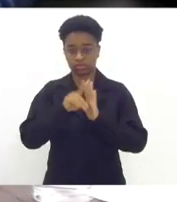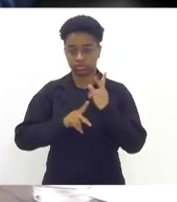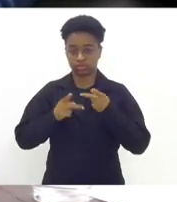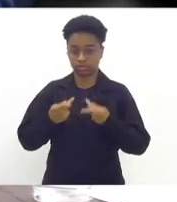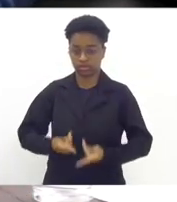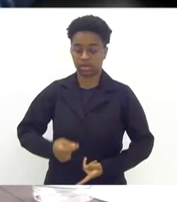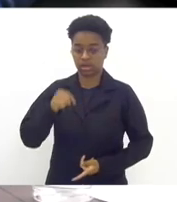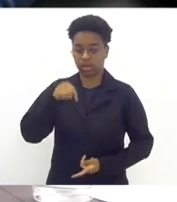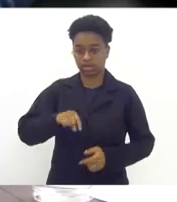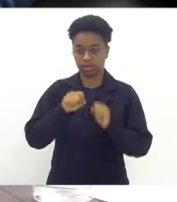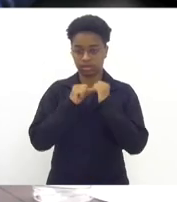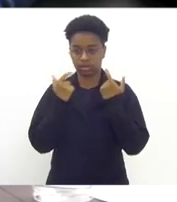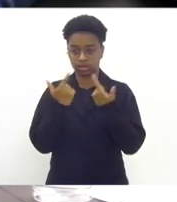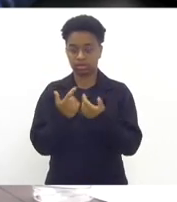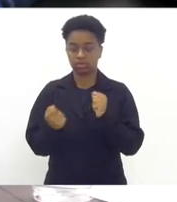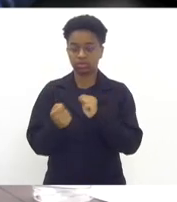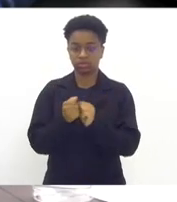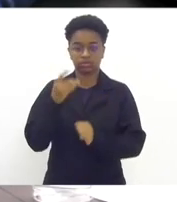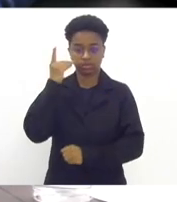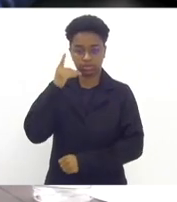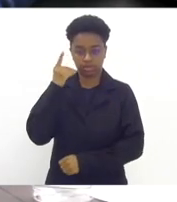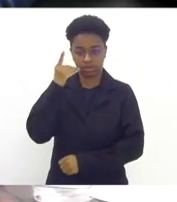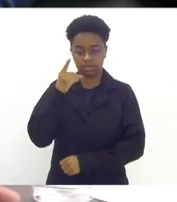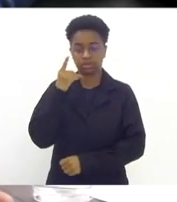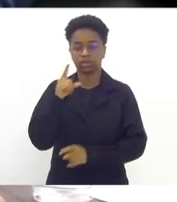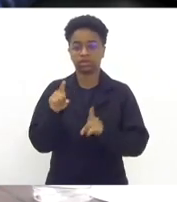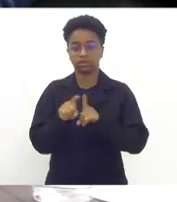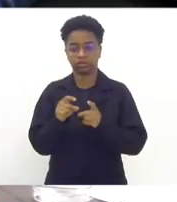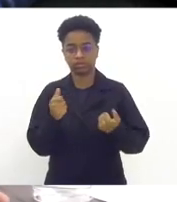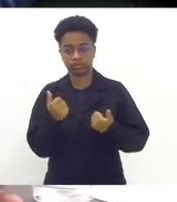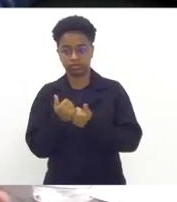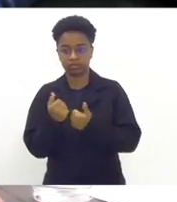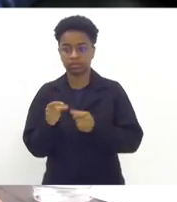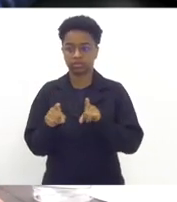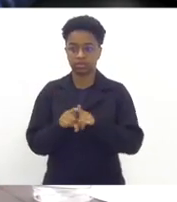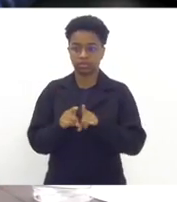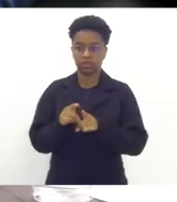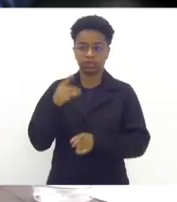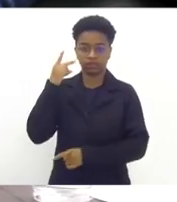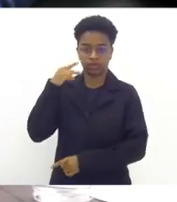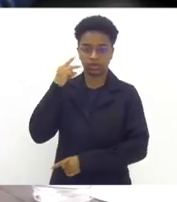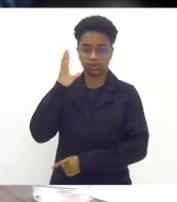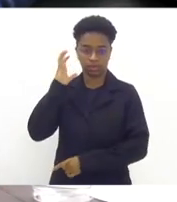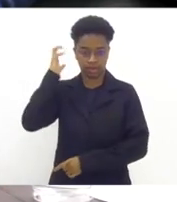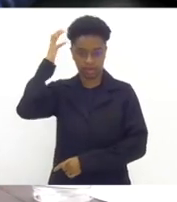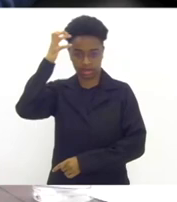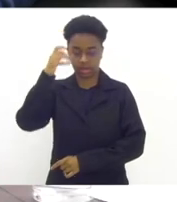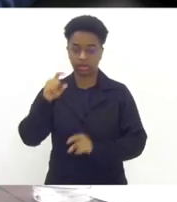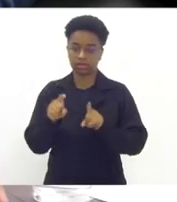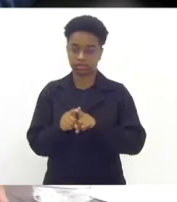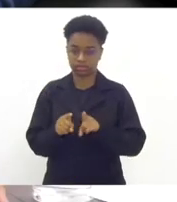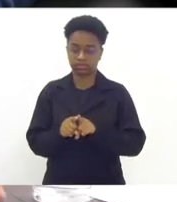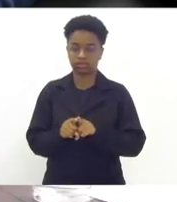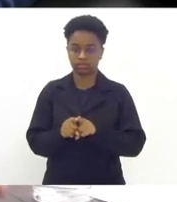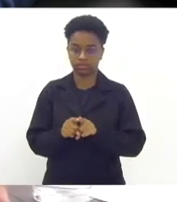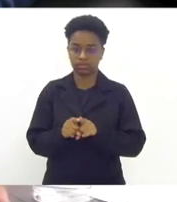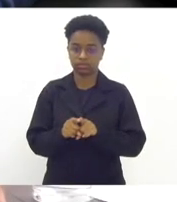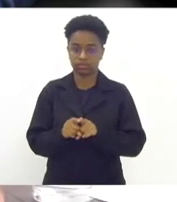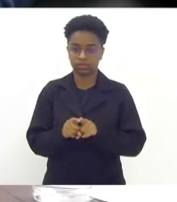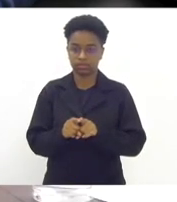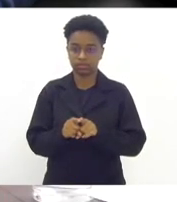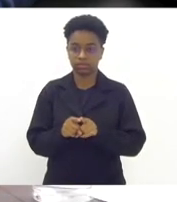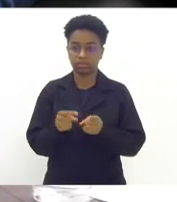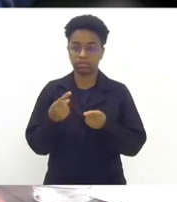Marcelo Freixo, com o deputado Sidney. Conheci na época também a vereadora Marielle, que com o bilhete